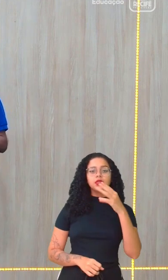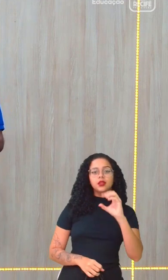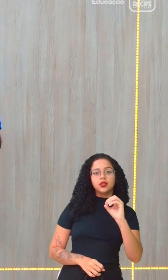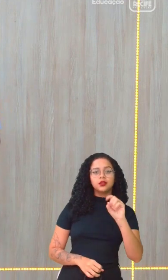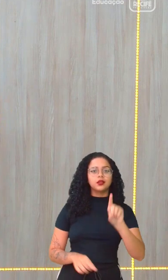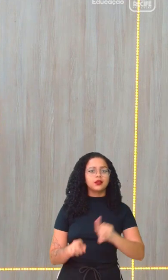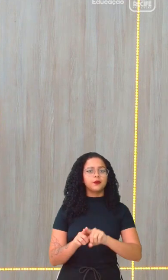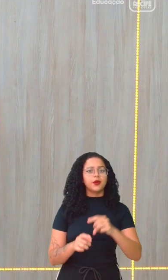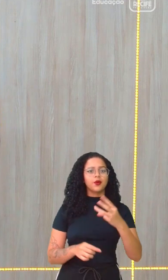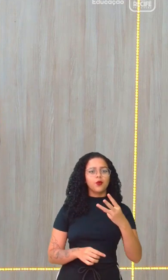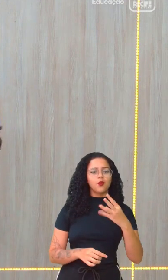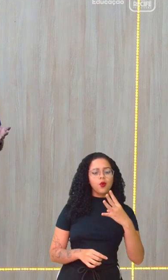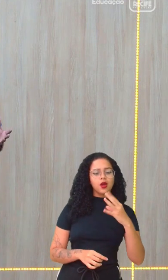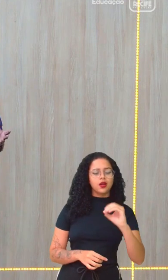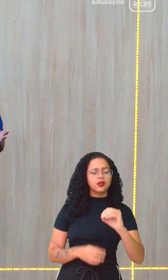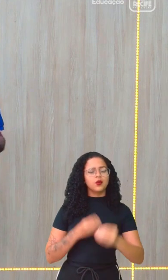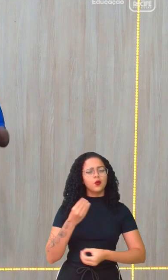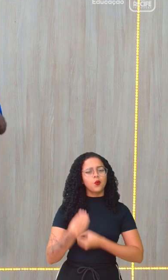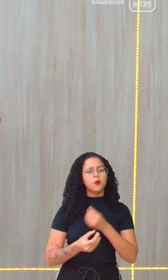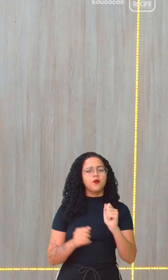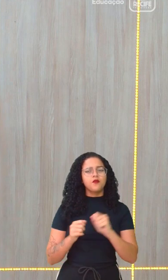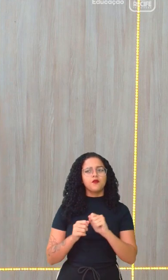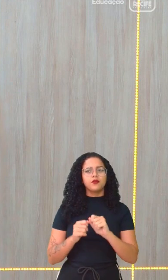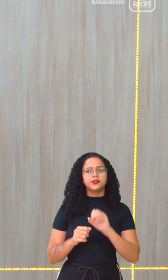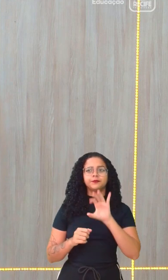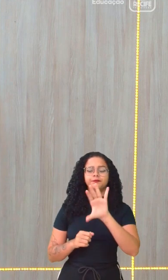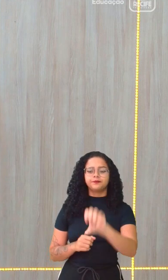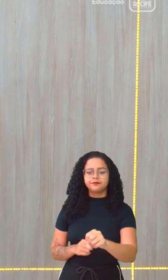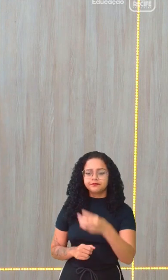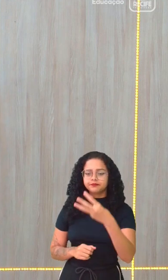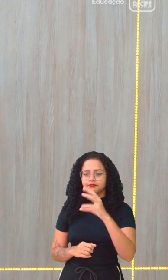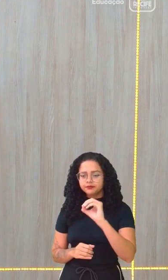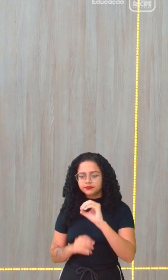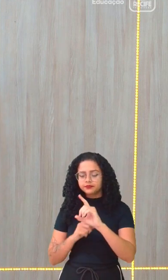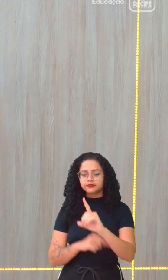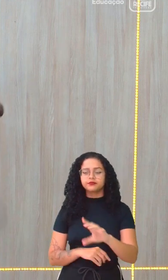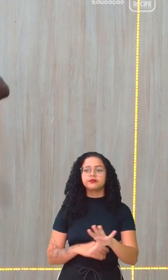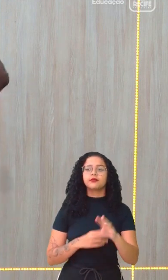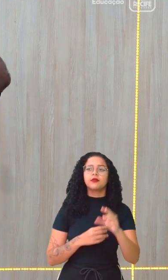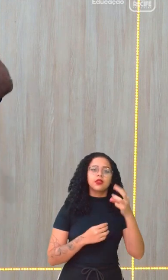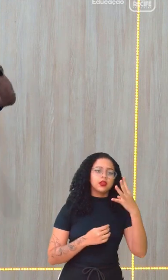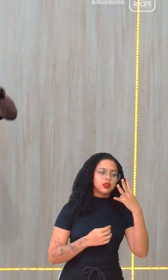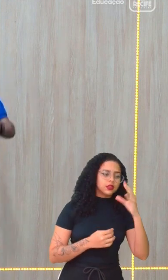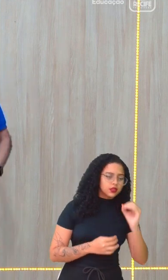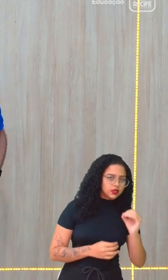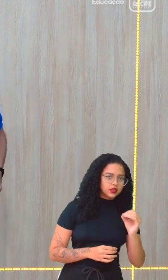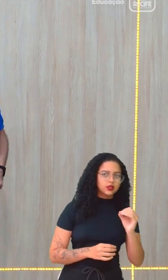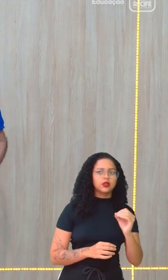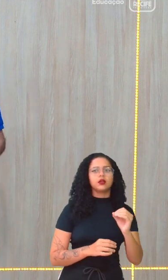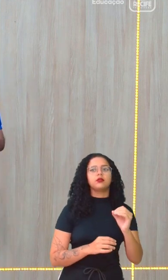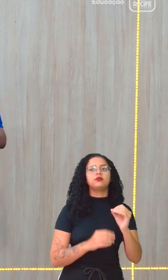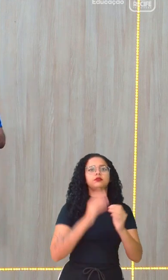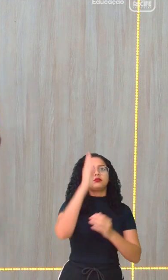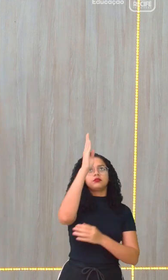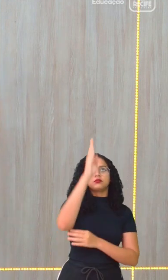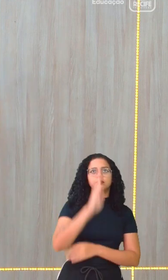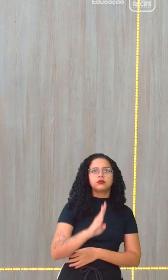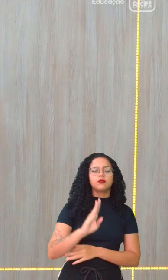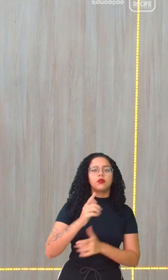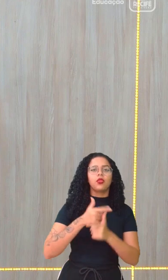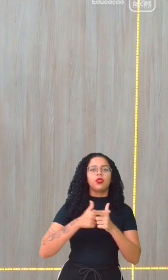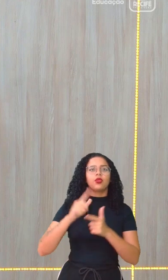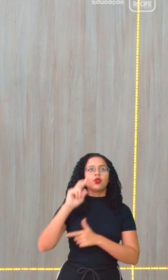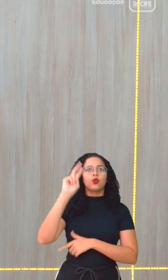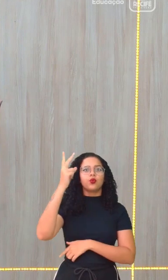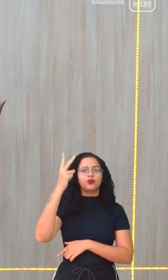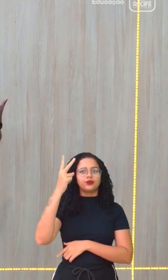30 e 40. Como é que eu faço isso? Eu pego o 30 e o 40 e boto um ao lado do outro e traço uma reta aí em si